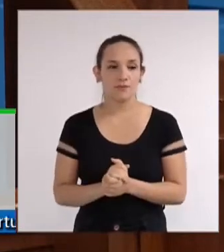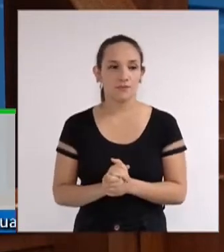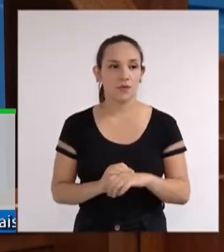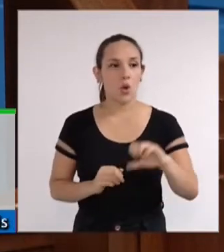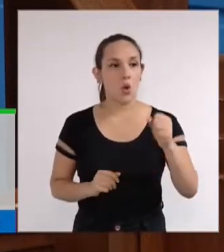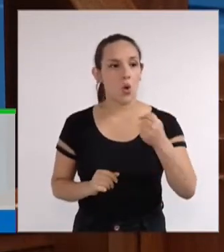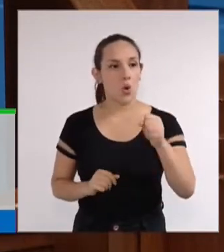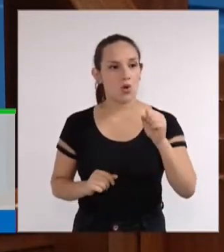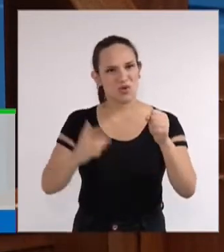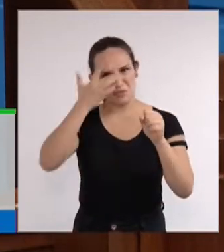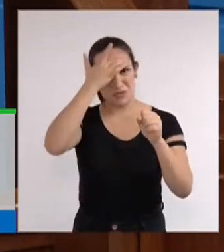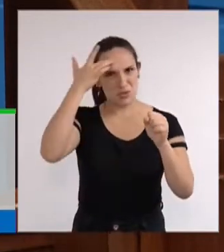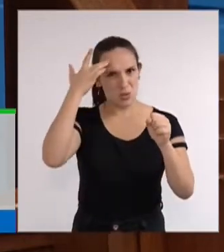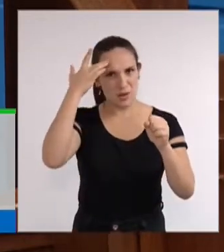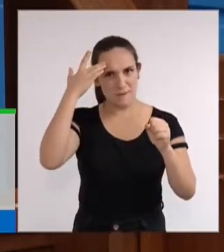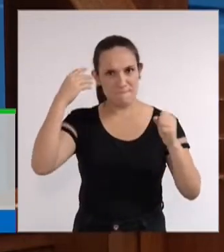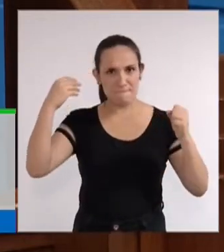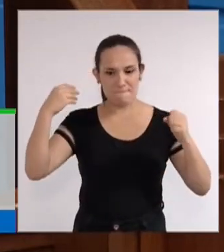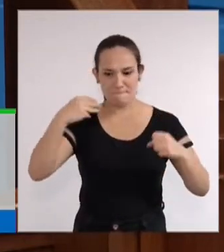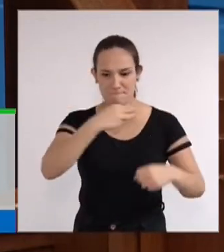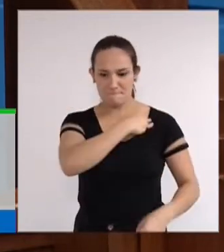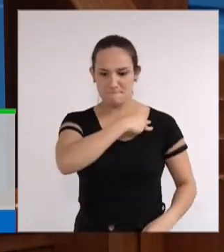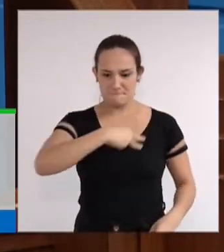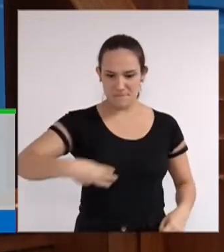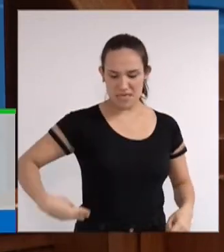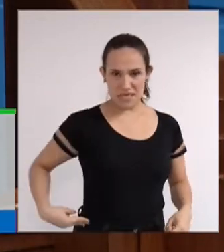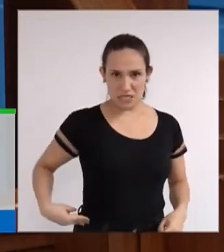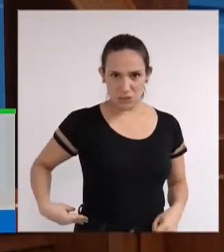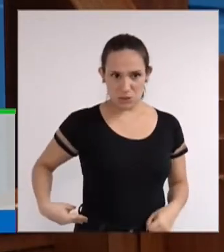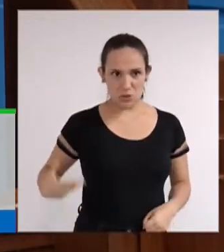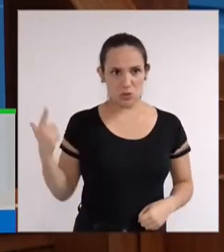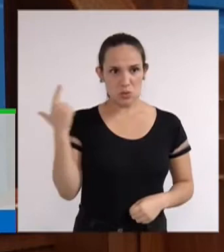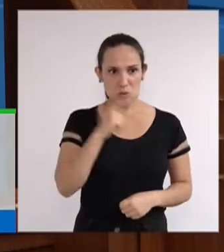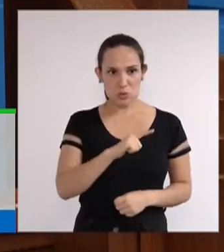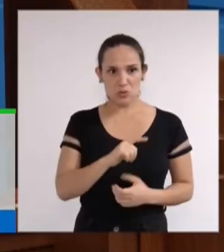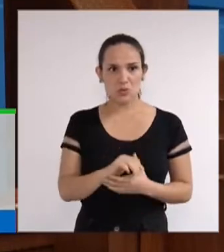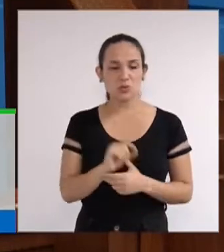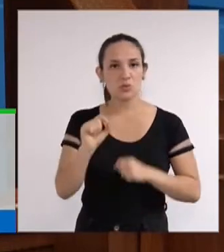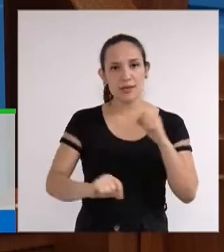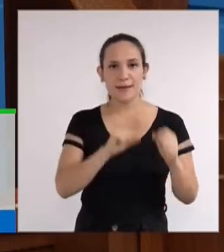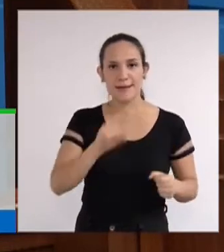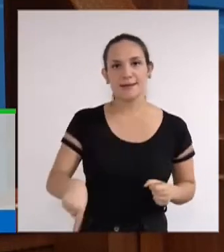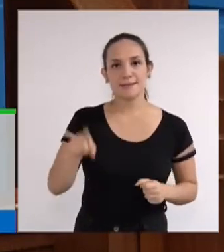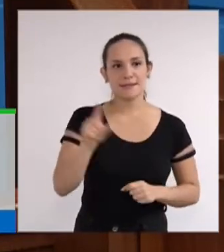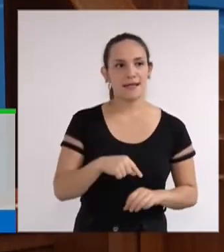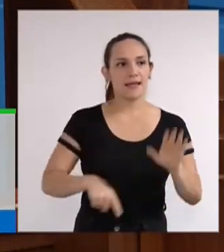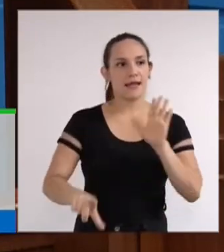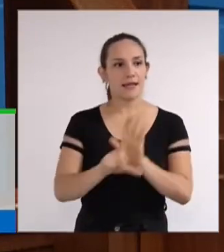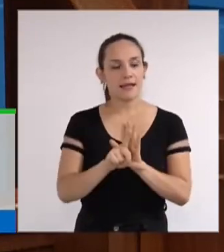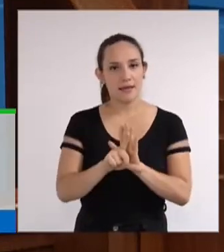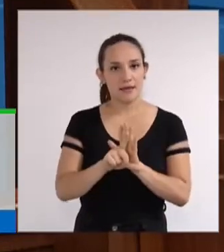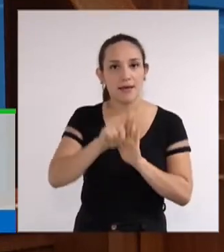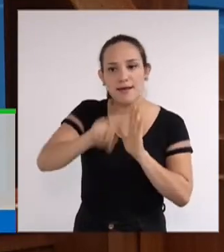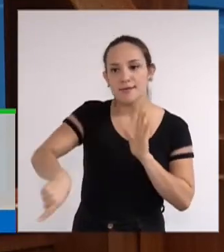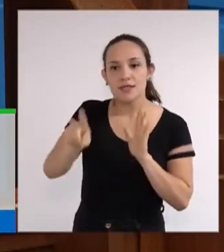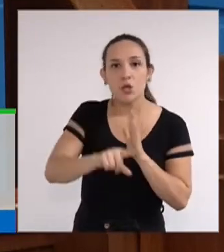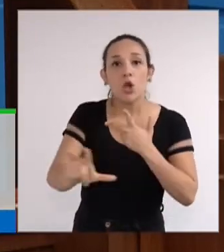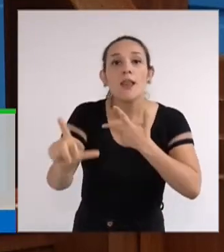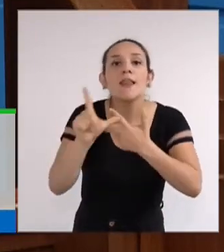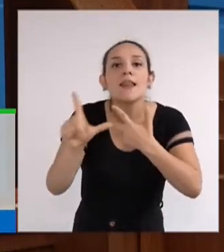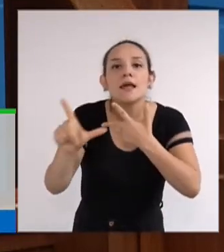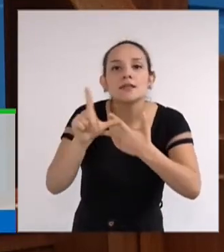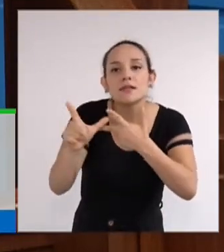com argumentos absurdos, tiraram da ordem jurídica o trabalho da Casa Legislativa.